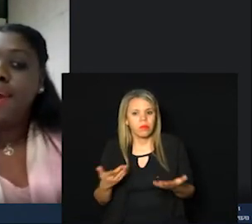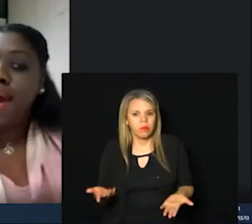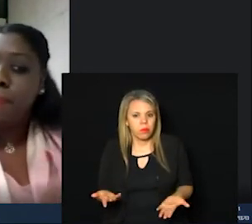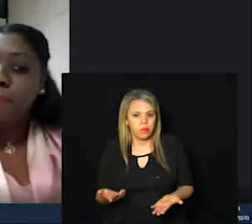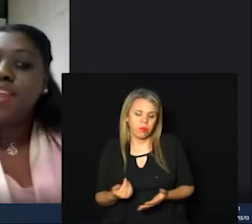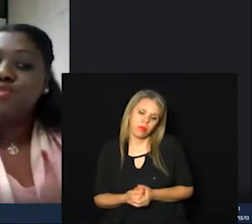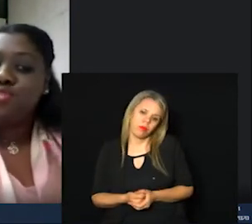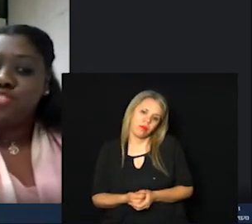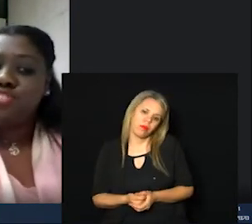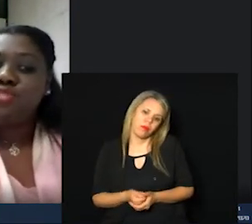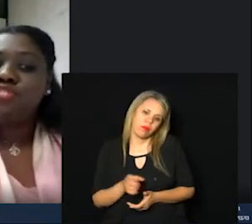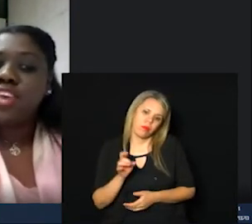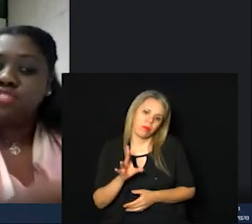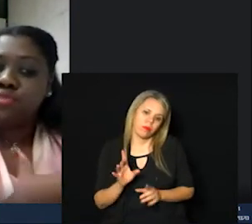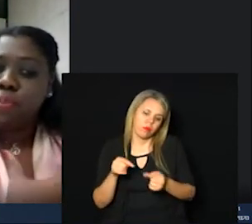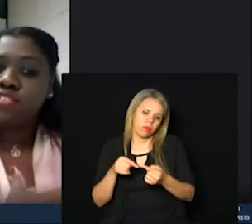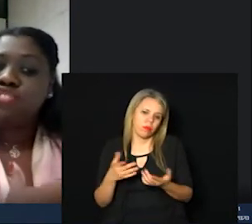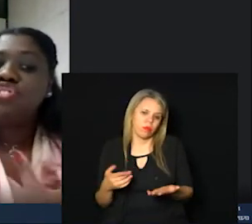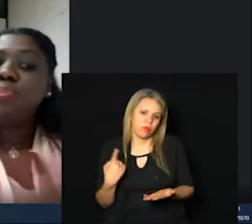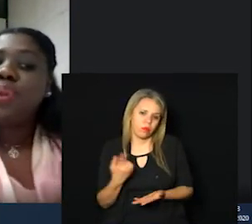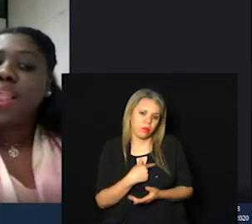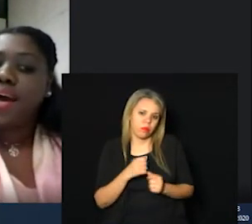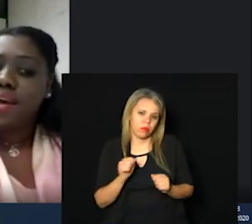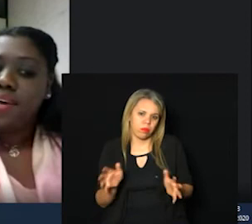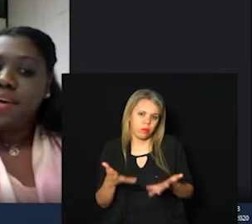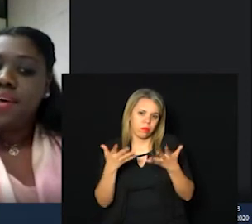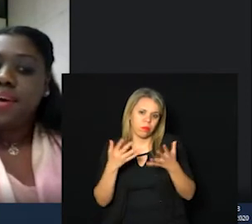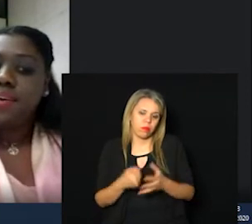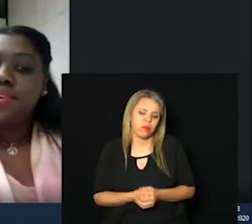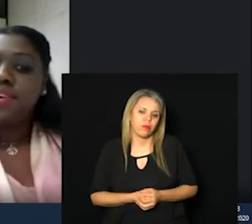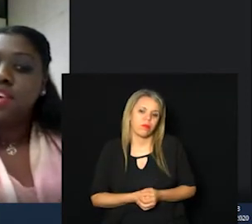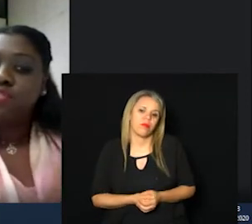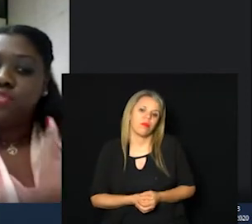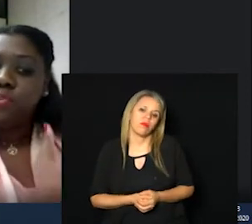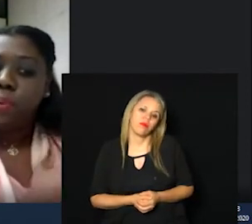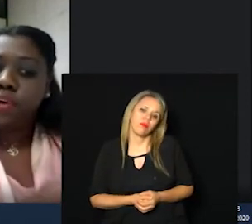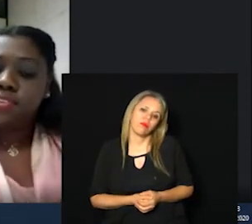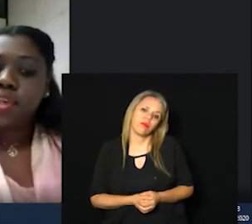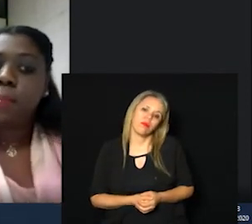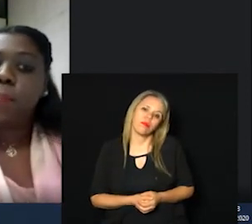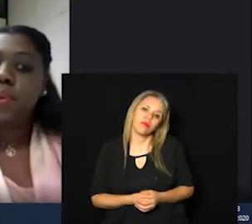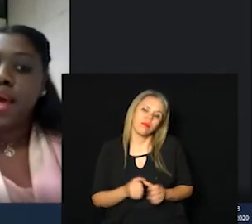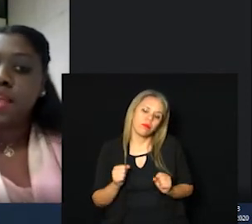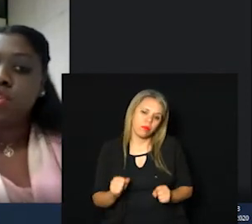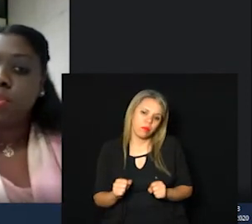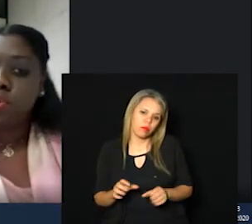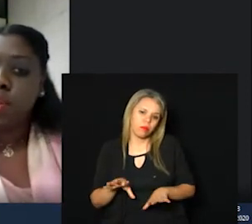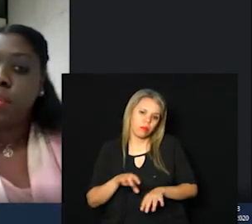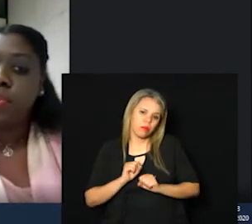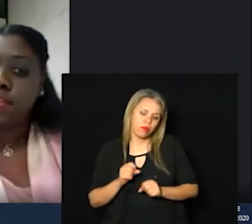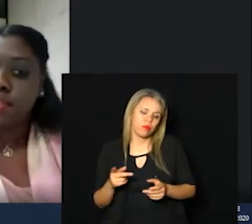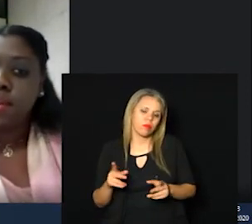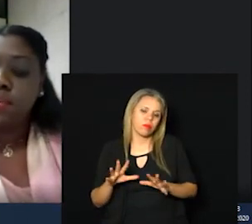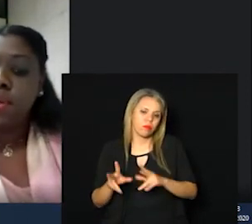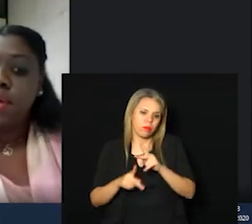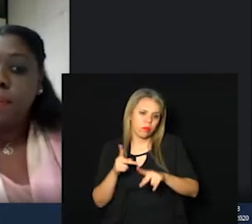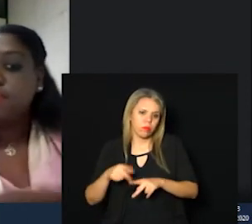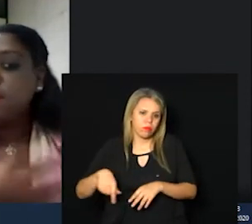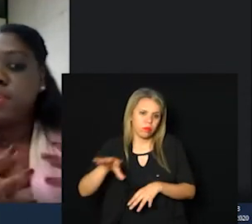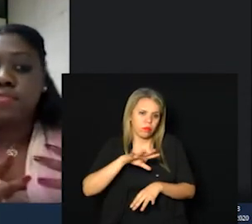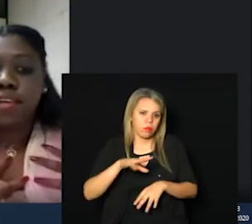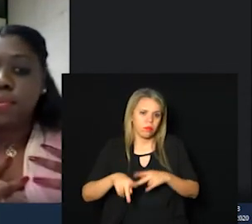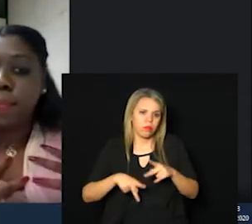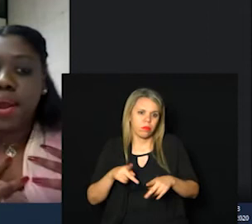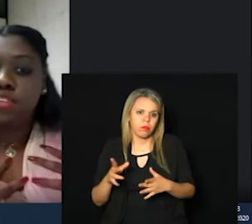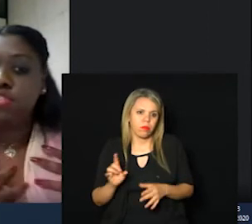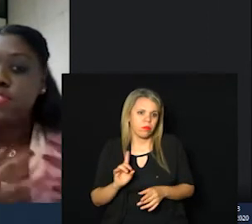é apenas no sentido de que a gente possa estimular que isso possa ser apropriado por toda a população, mas não